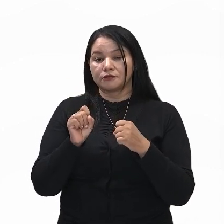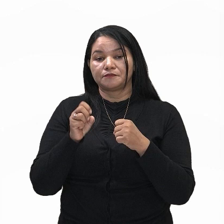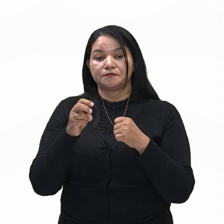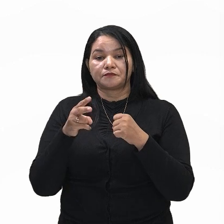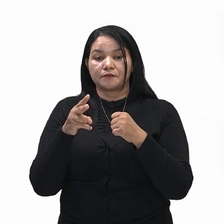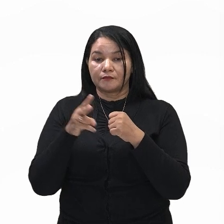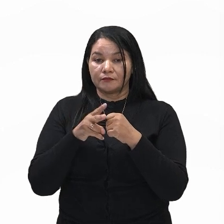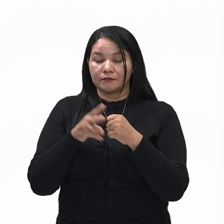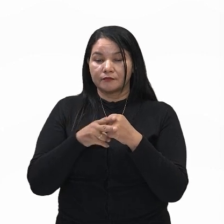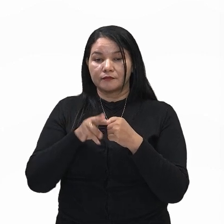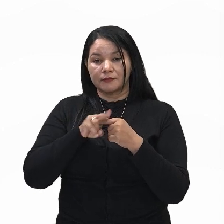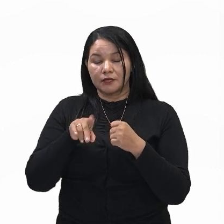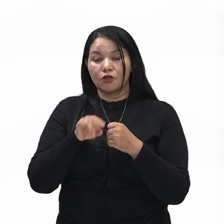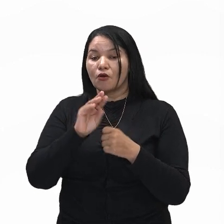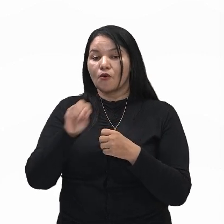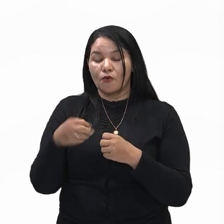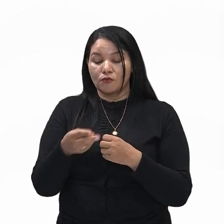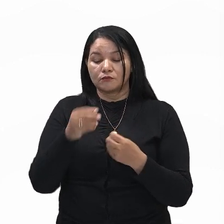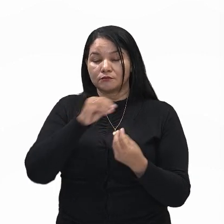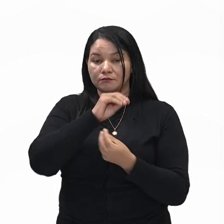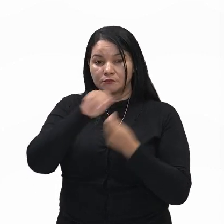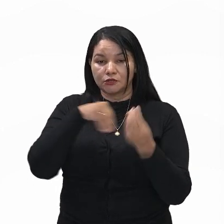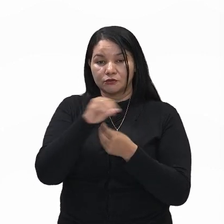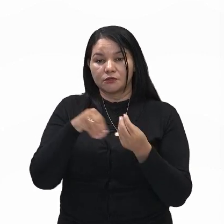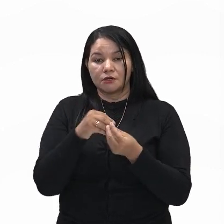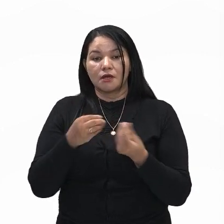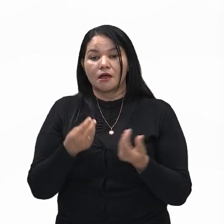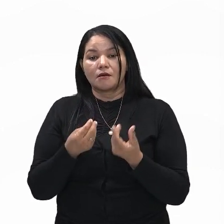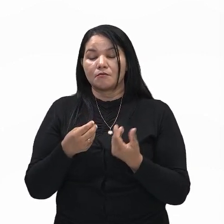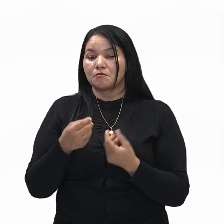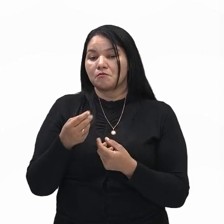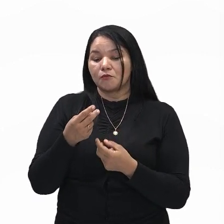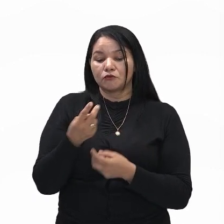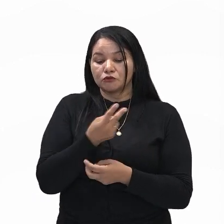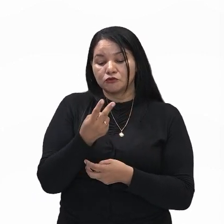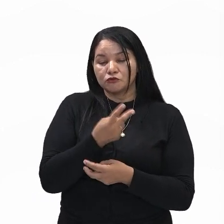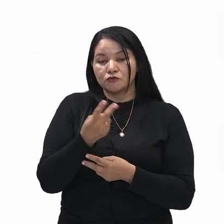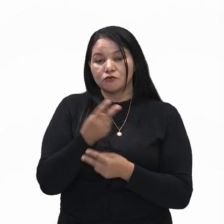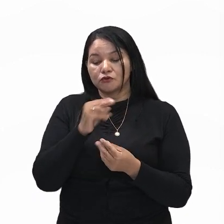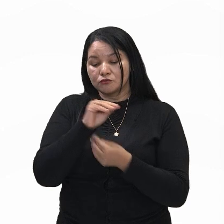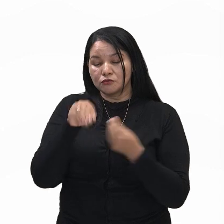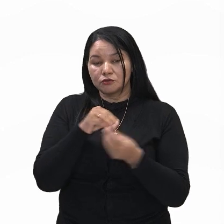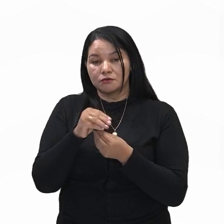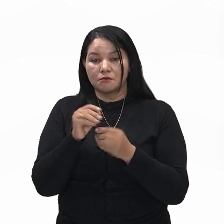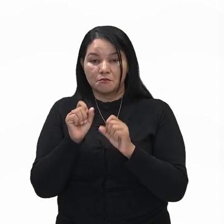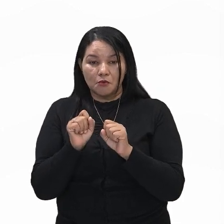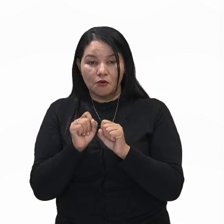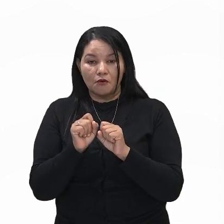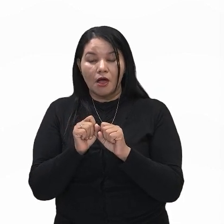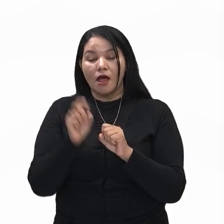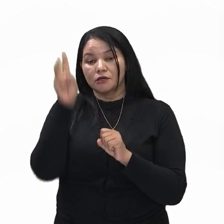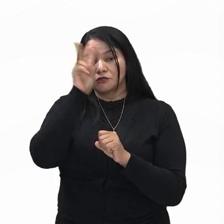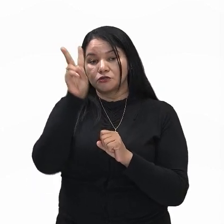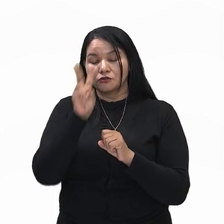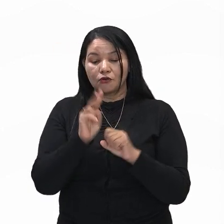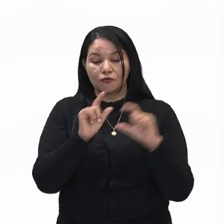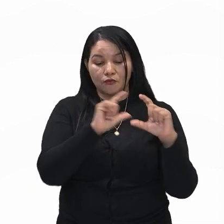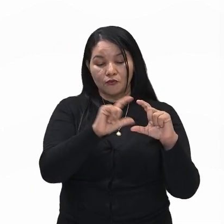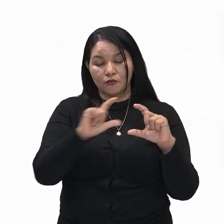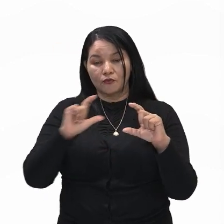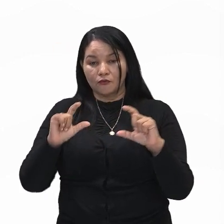linguagem híbrida, misturando as duas possibilidades, como uma história em quadrinho, um